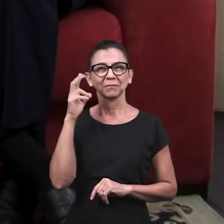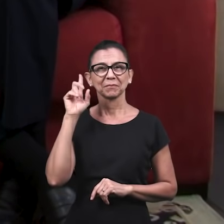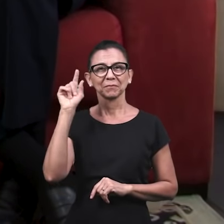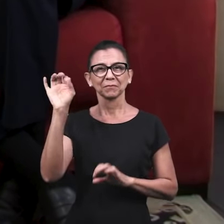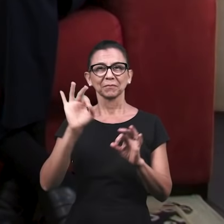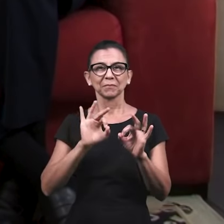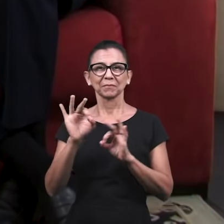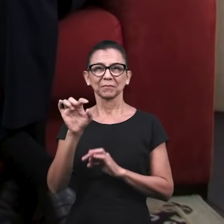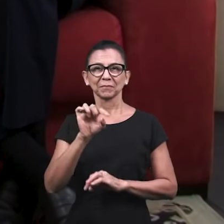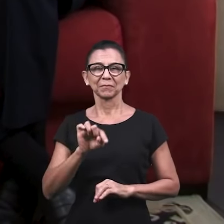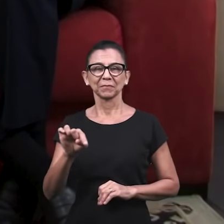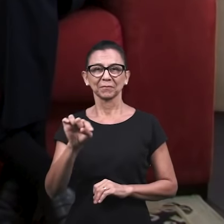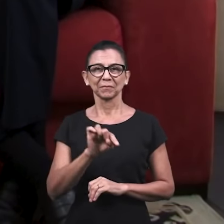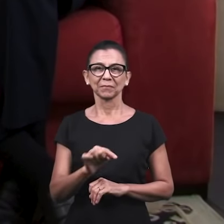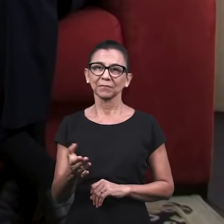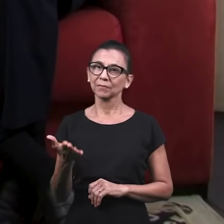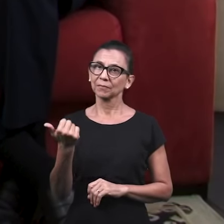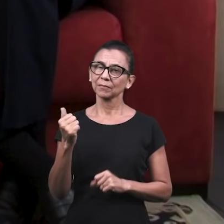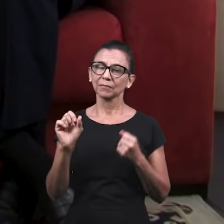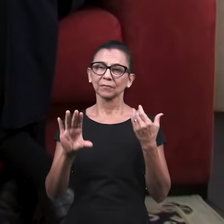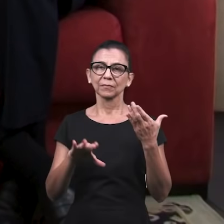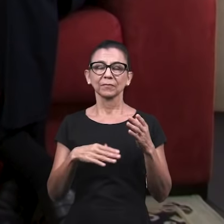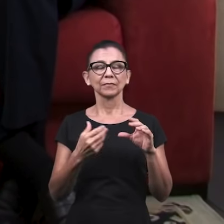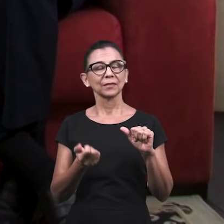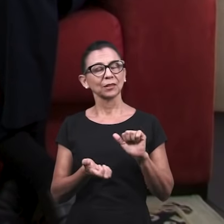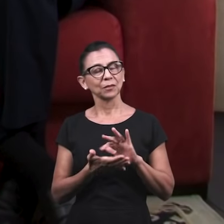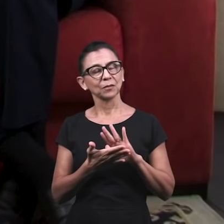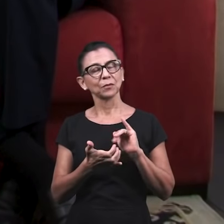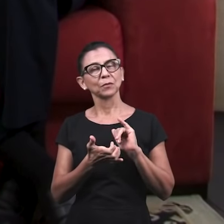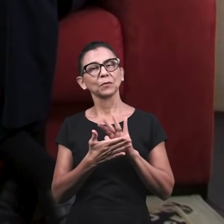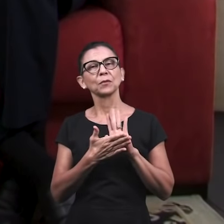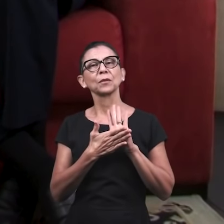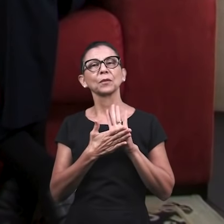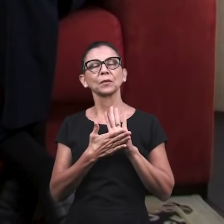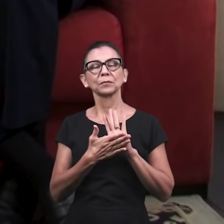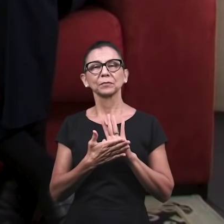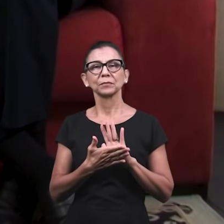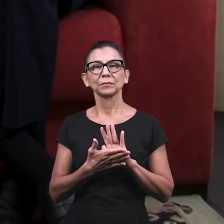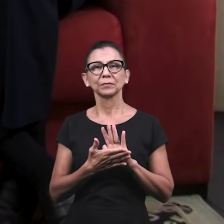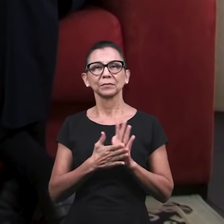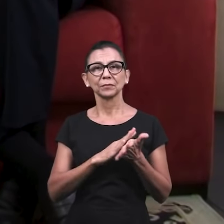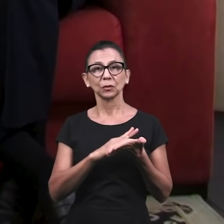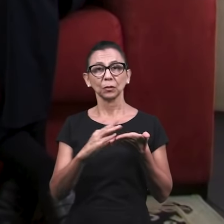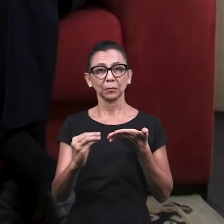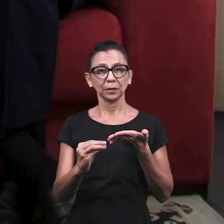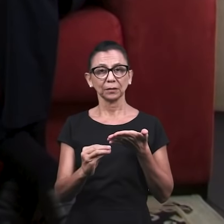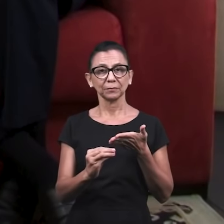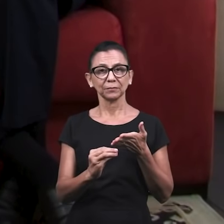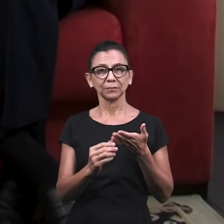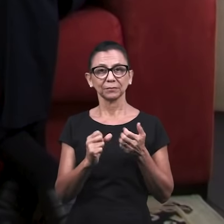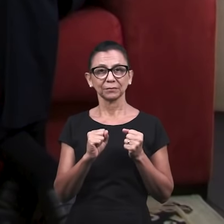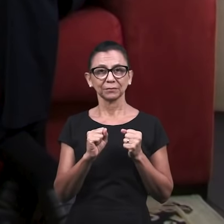vamos adorar ao Senhor com um hino. Cante na sua casa o louvor que vai ser agora apresentado. Vamos juntos louvar o nome do Senhor.